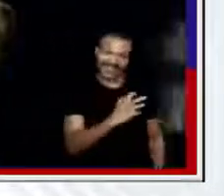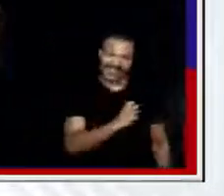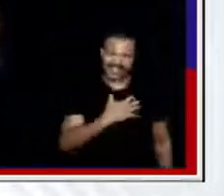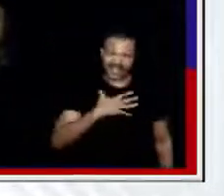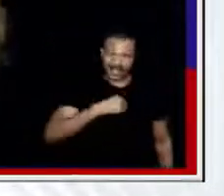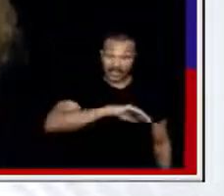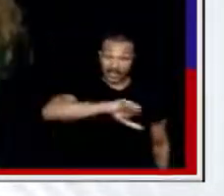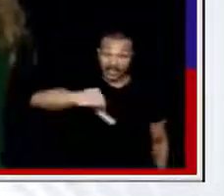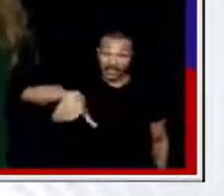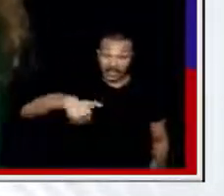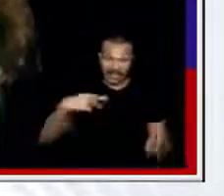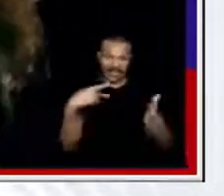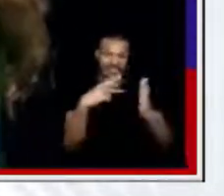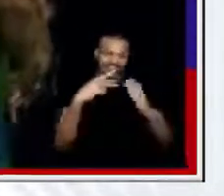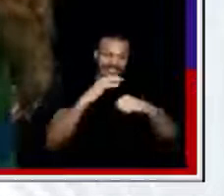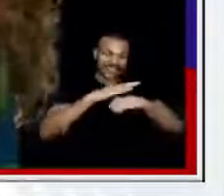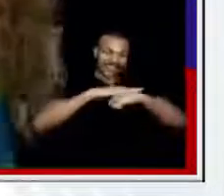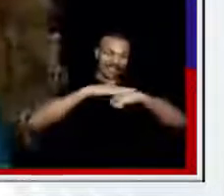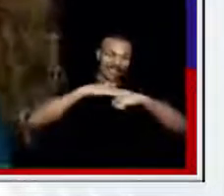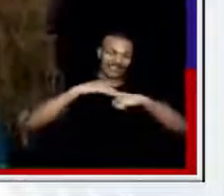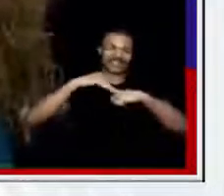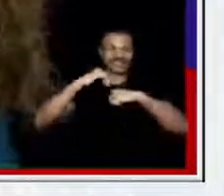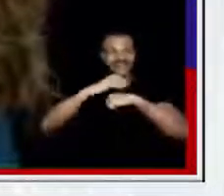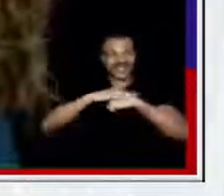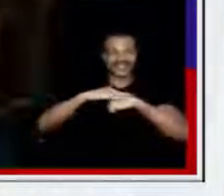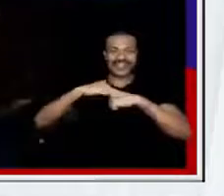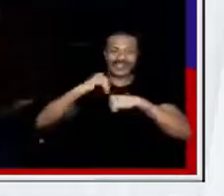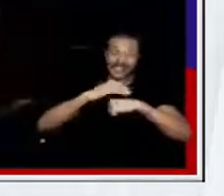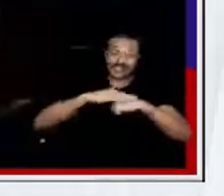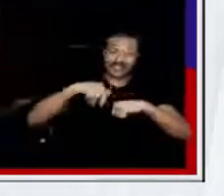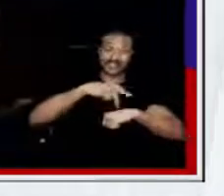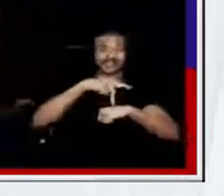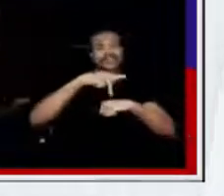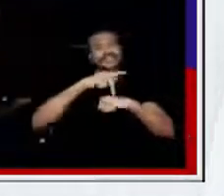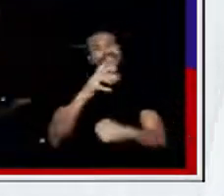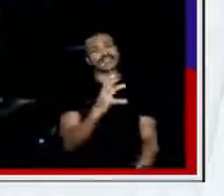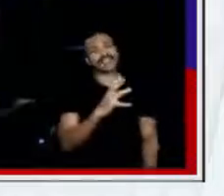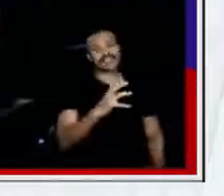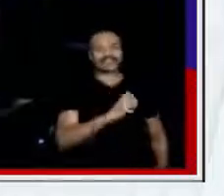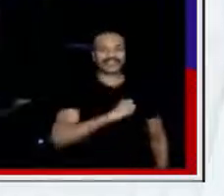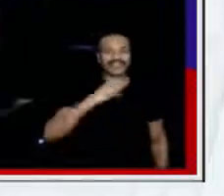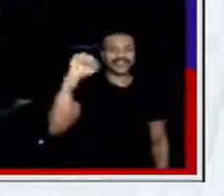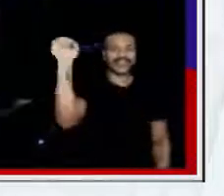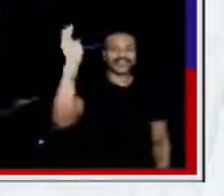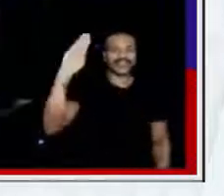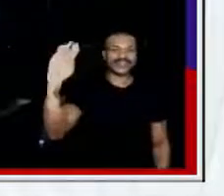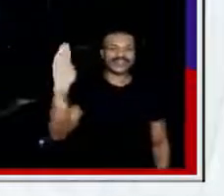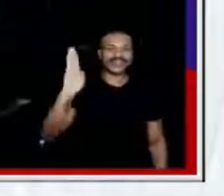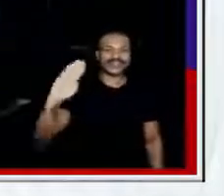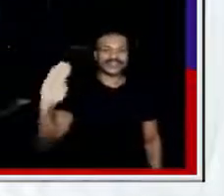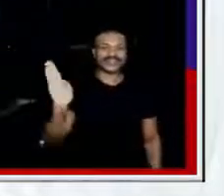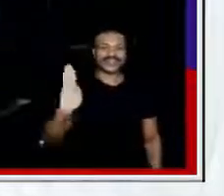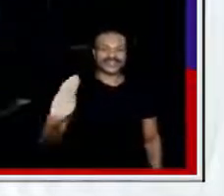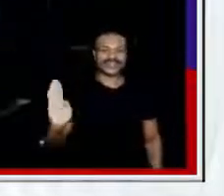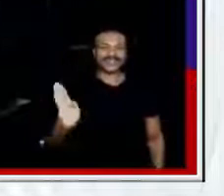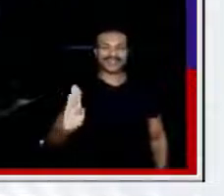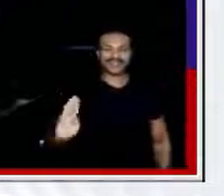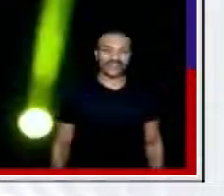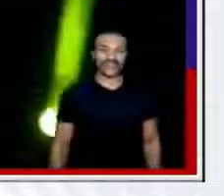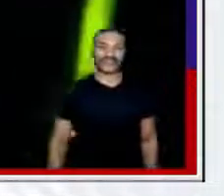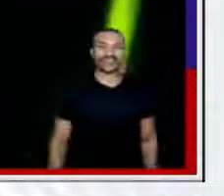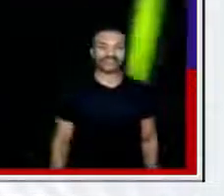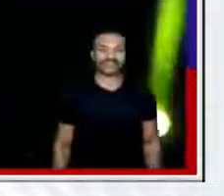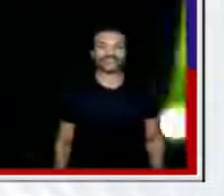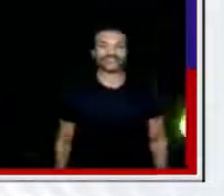cultural, esportivo. Então, era importante até agradecer aqui a oportunidade que você está me dando para poder esclarecer aqui para todos os ouvintes da Jovem